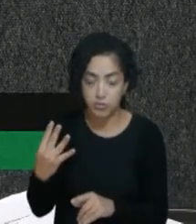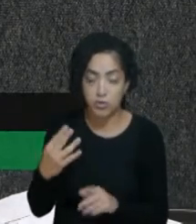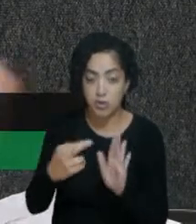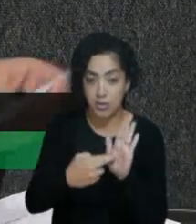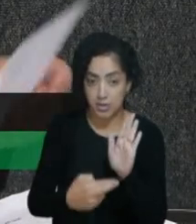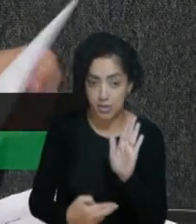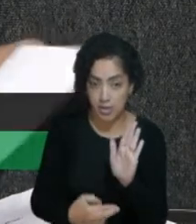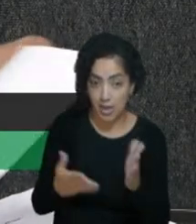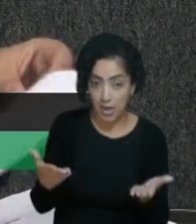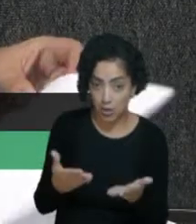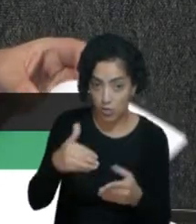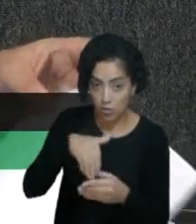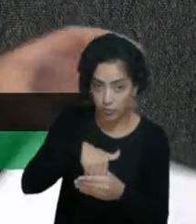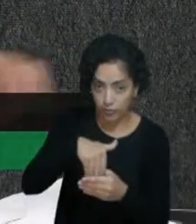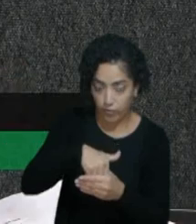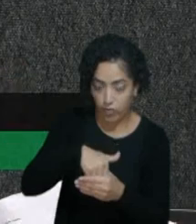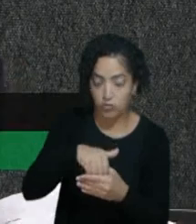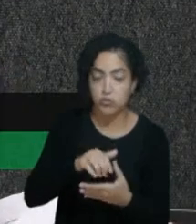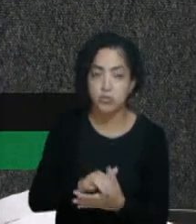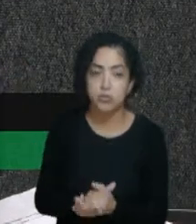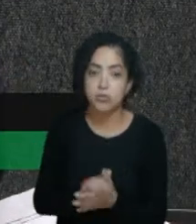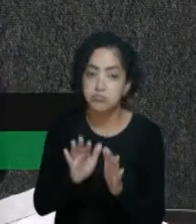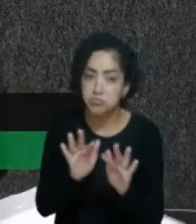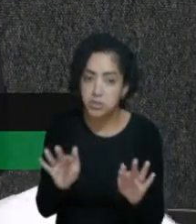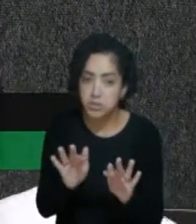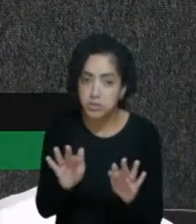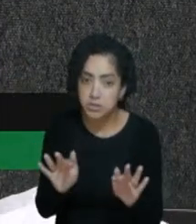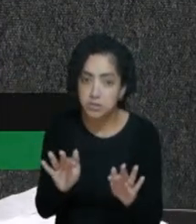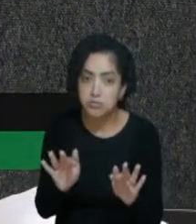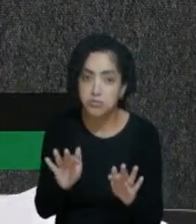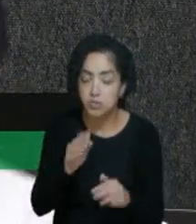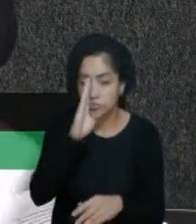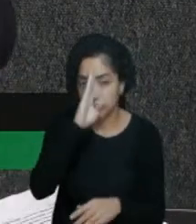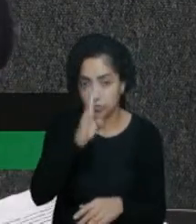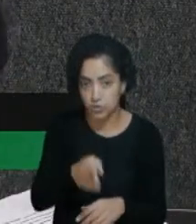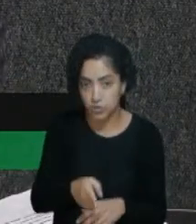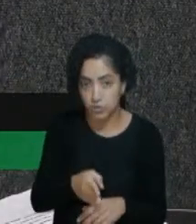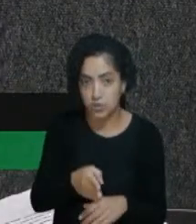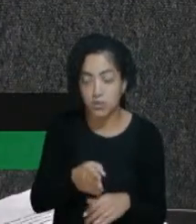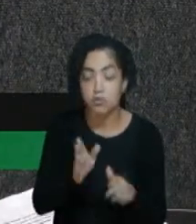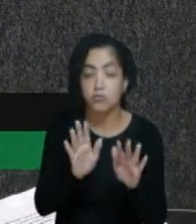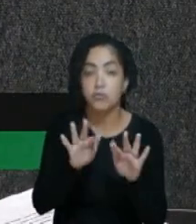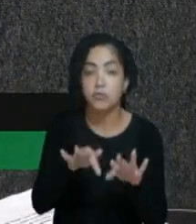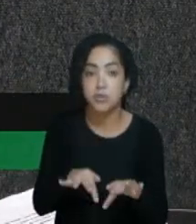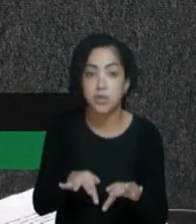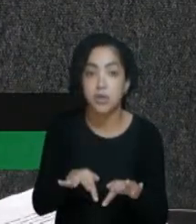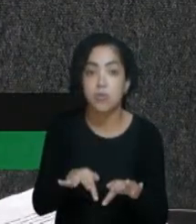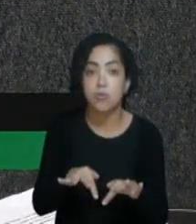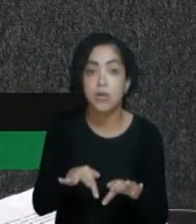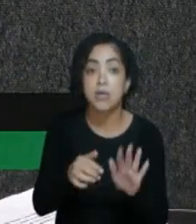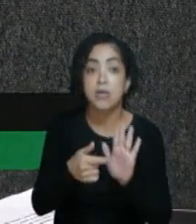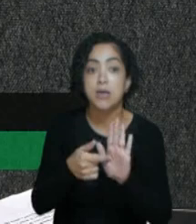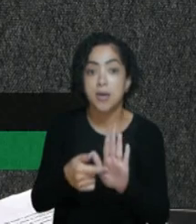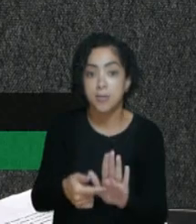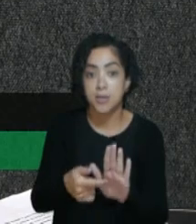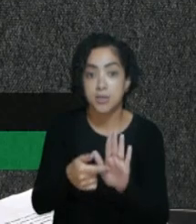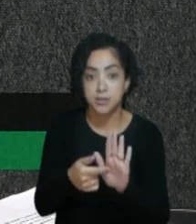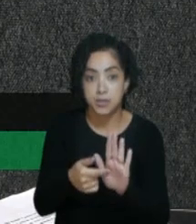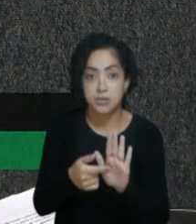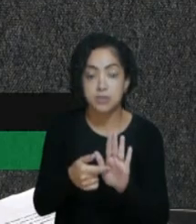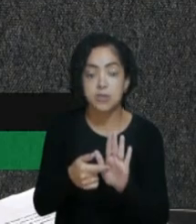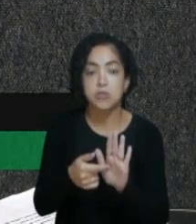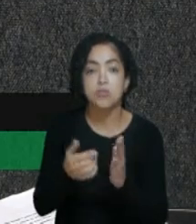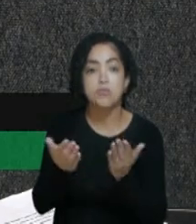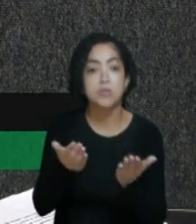passou o voto voto bem simples já vou direto ao dispositivo final que nós estamos apresentando aqui pela admissibilidade